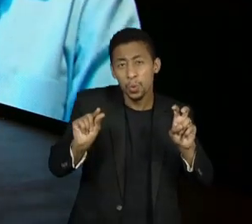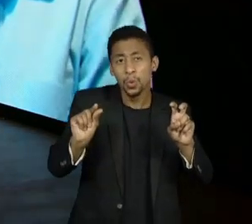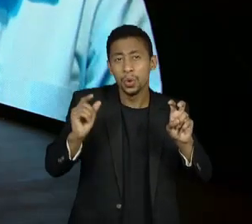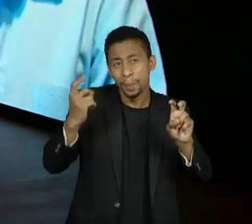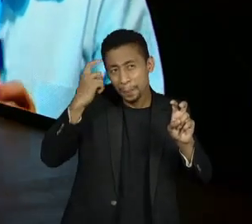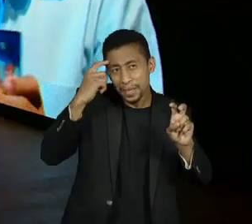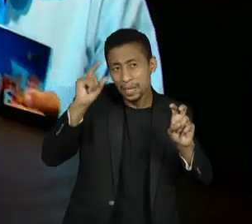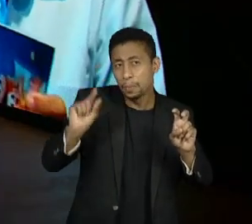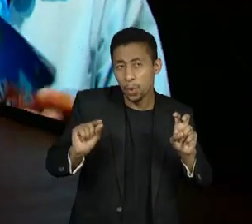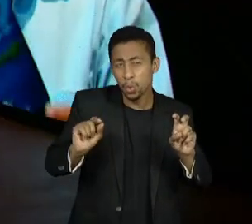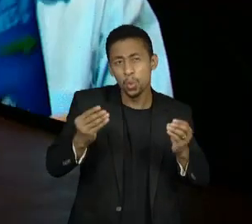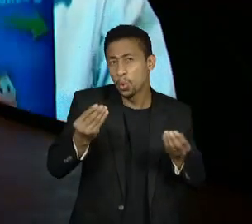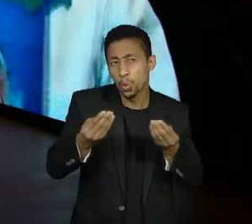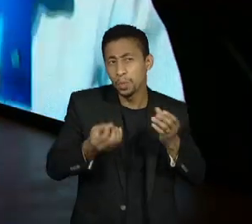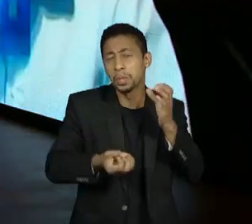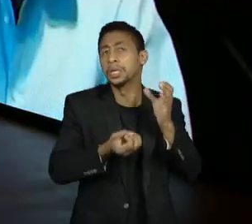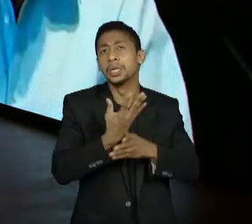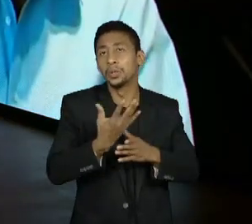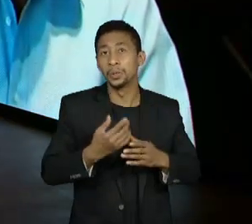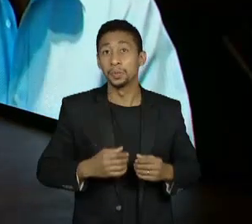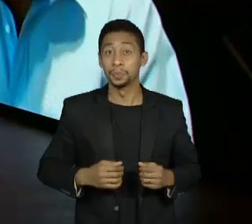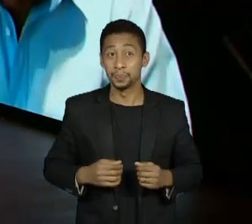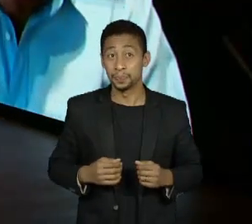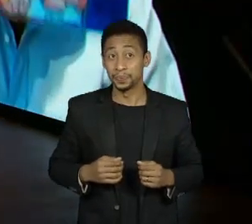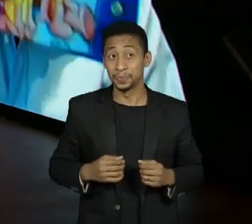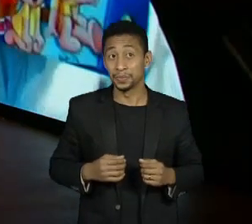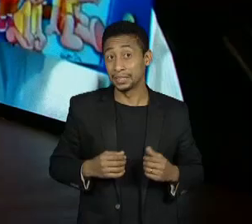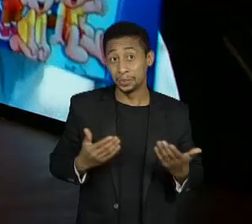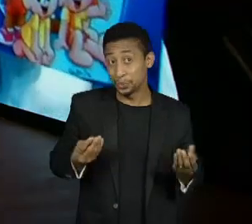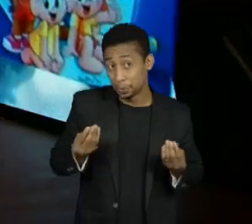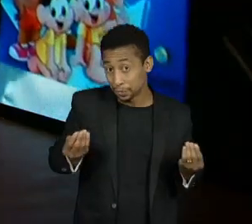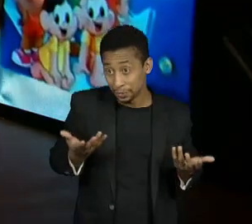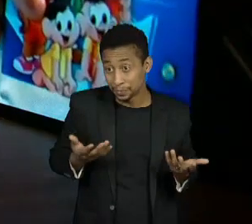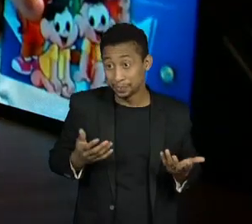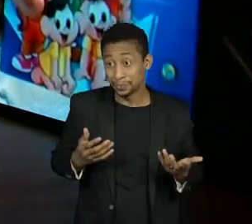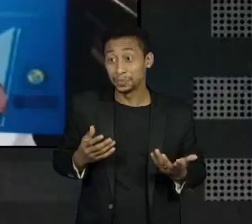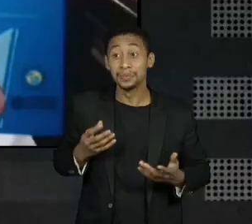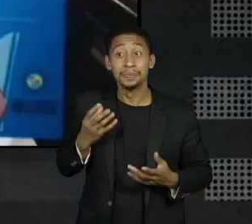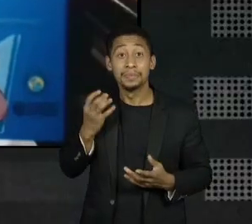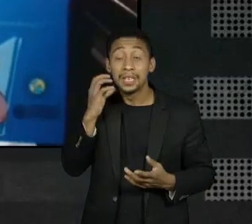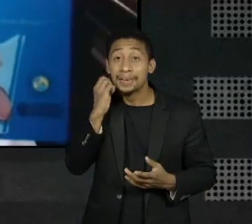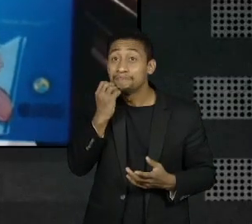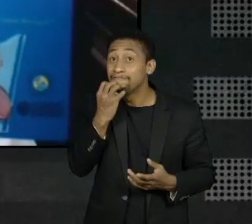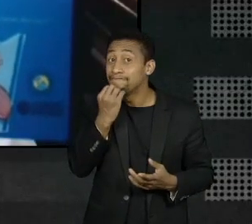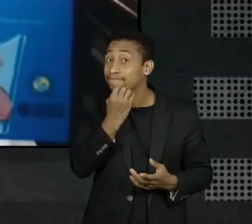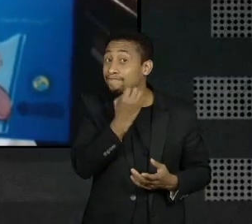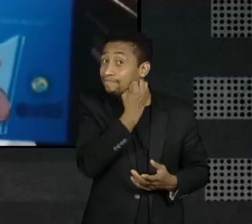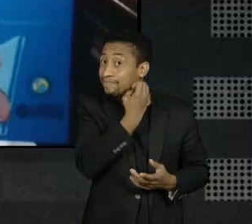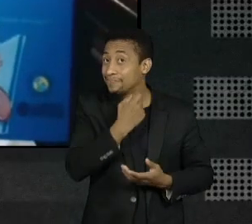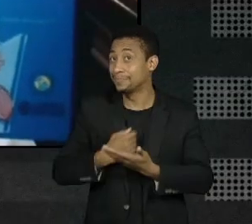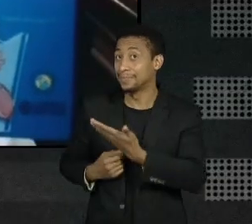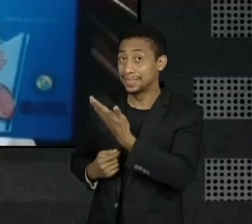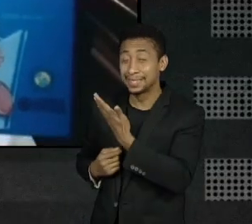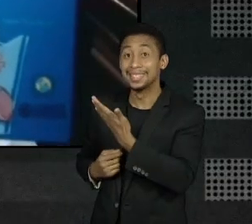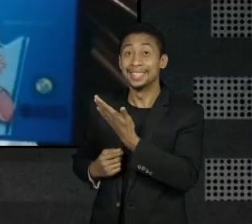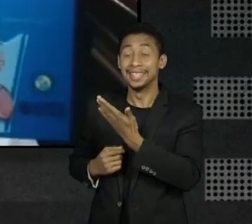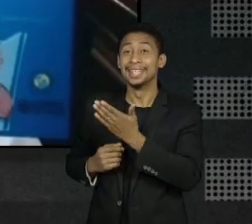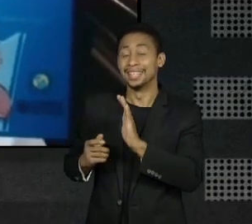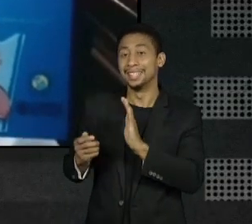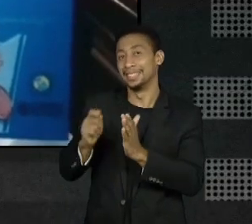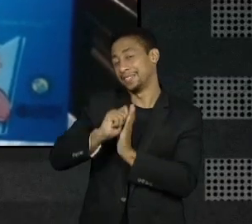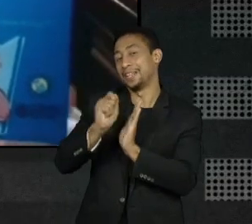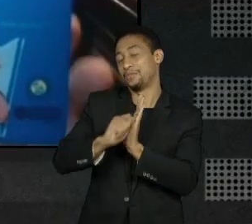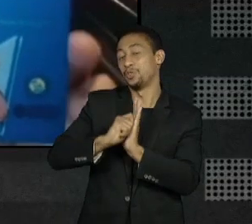que foi essa conversa com o Mário Sérgio Cortella? E já estamos no terceiro livro.